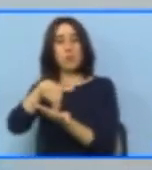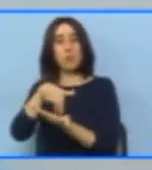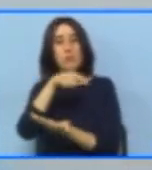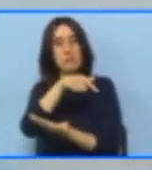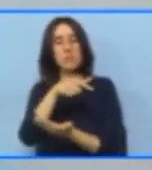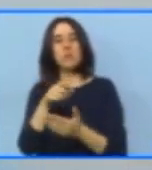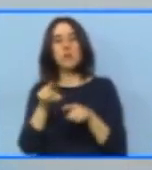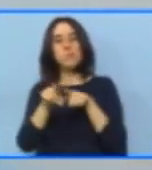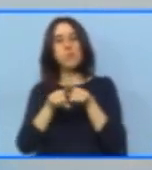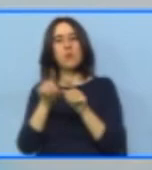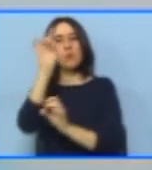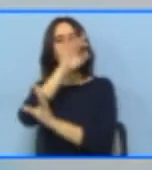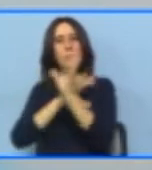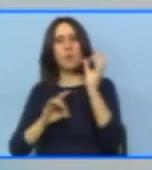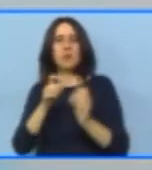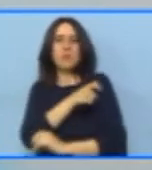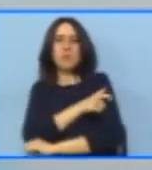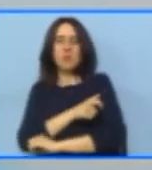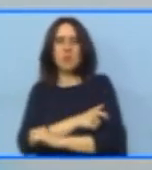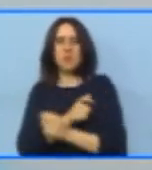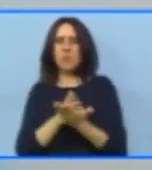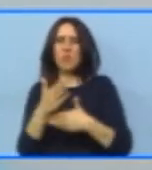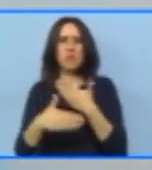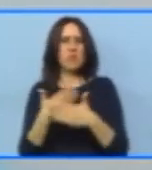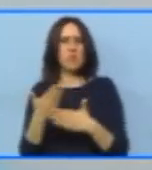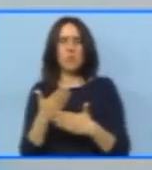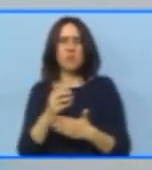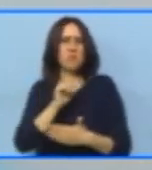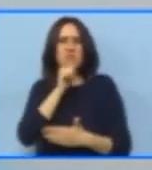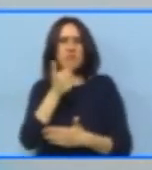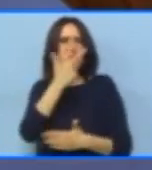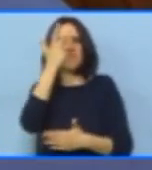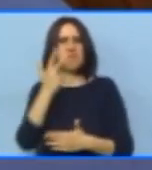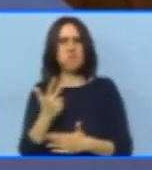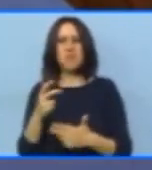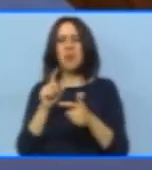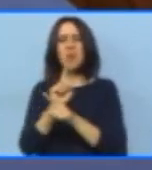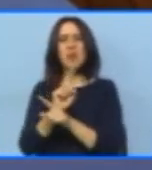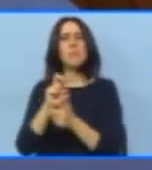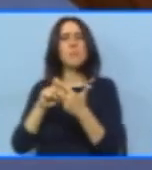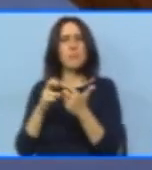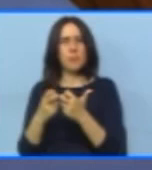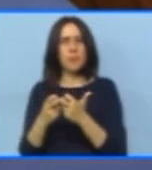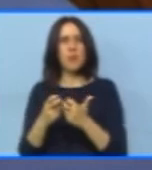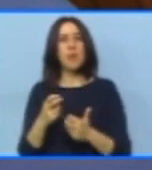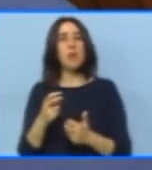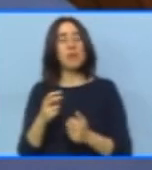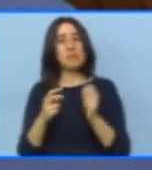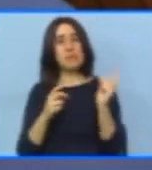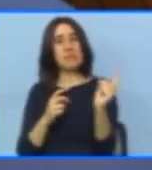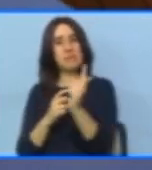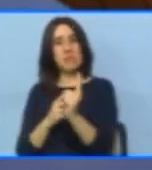representante de uma política europeia que continua a ser de uma ineficácia total em relação ao problema,